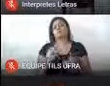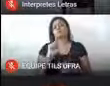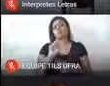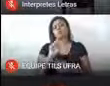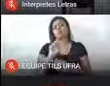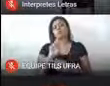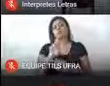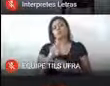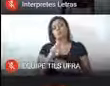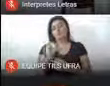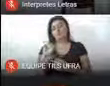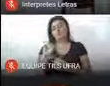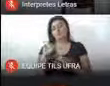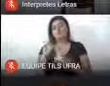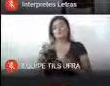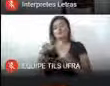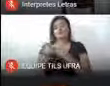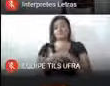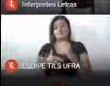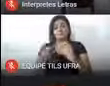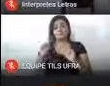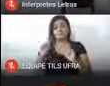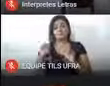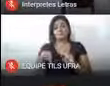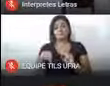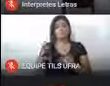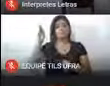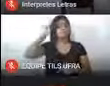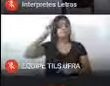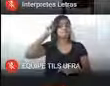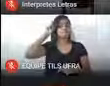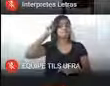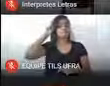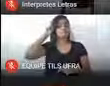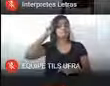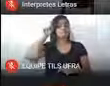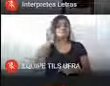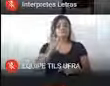palavra de origem tupi-guarani, né? E que